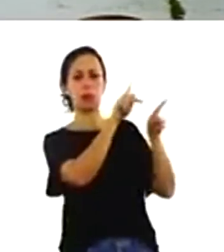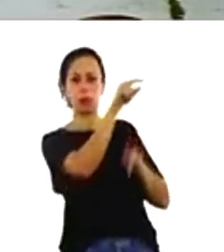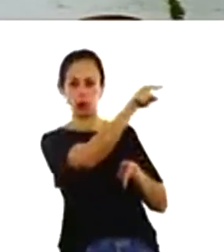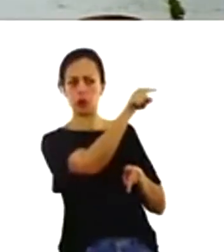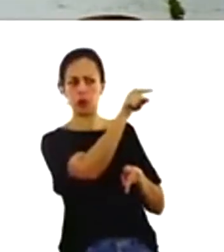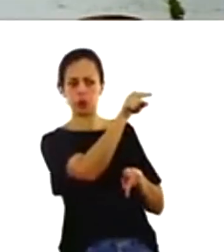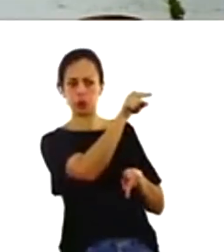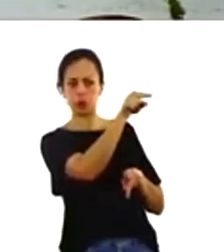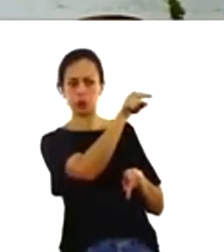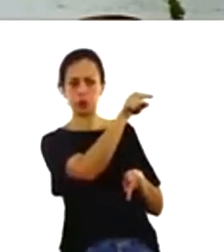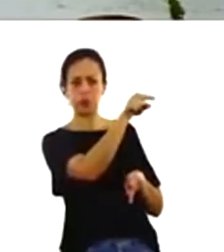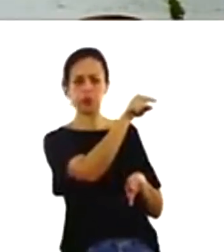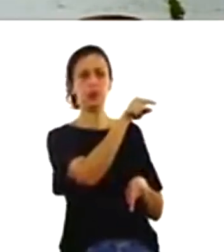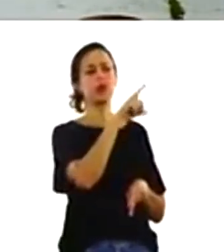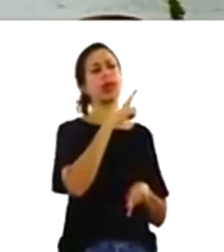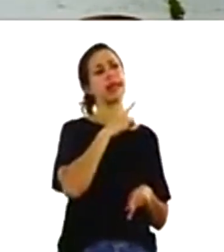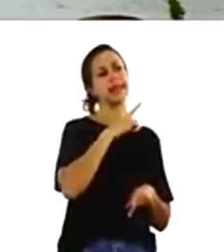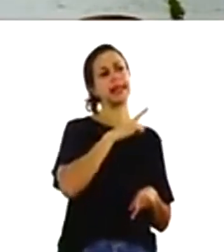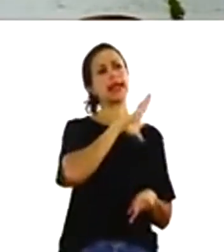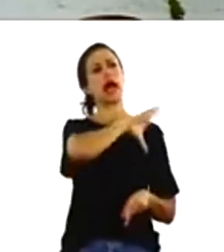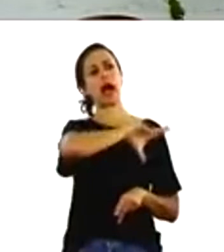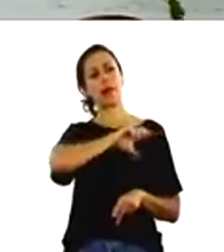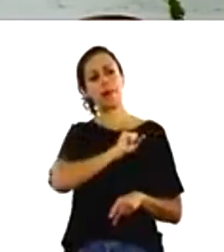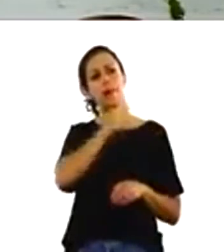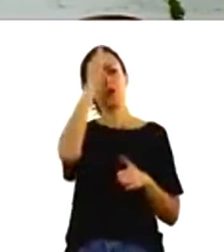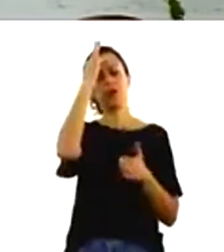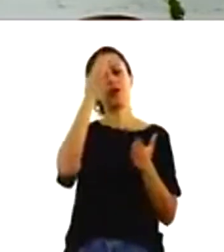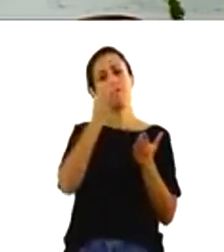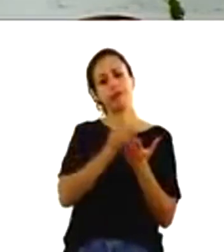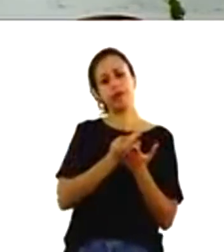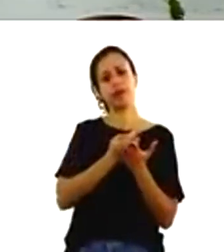2 grandes virtudes cristãs, das maiores.